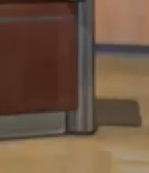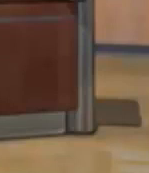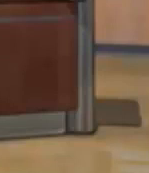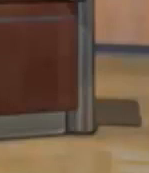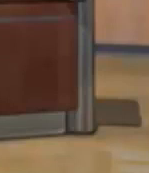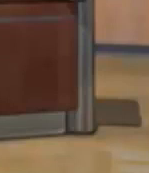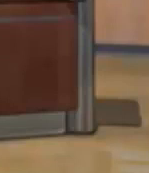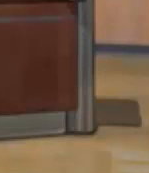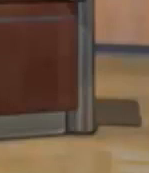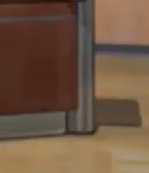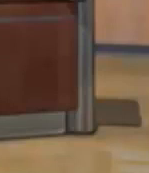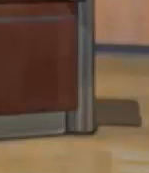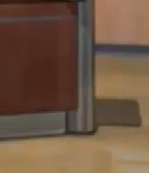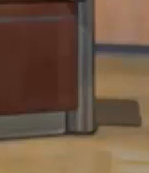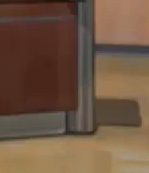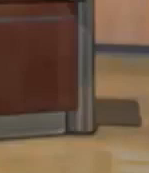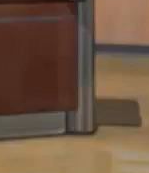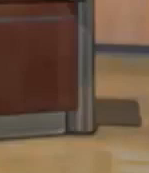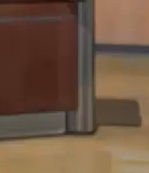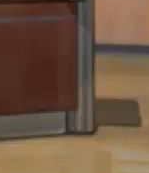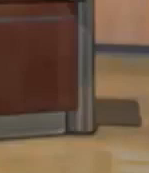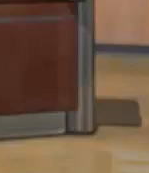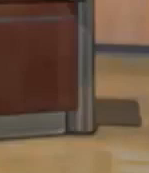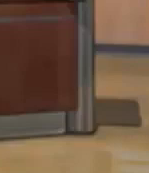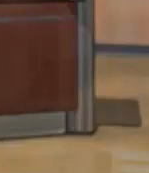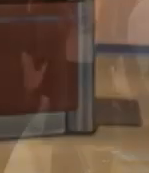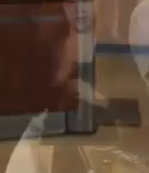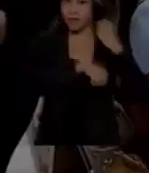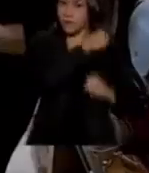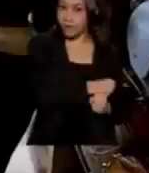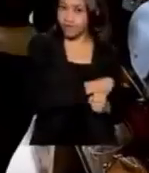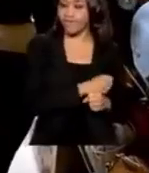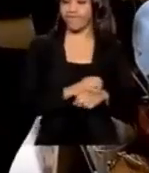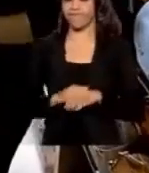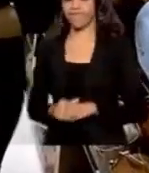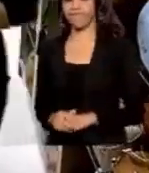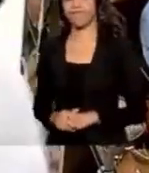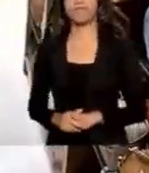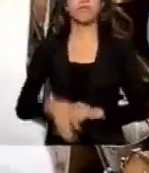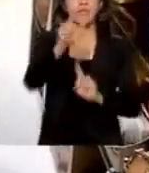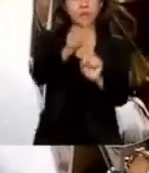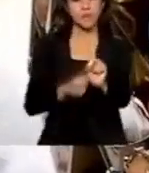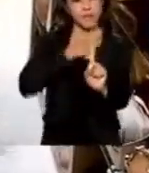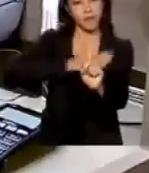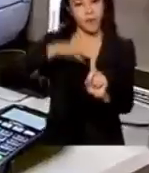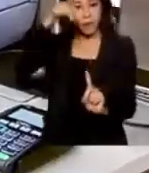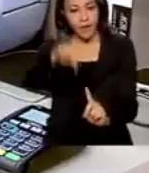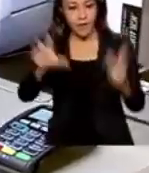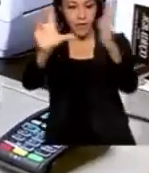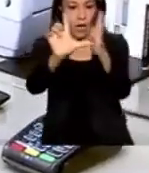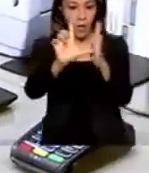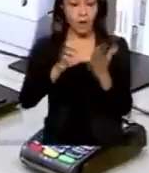de 53,5 Em relação às vagas criadas no mesmo período em 2020 No mês de agosto, essa rede de lojas